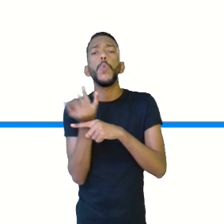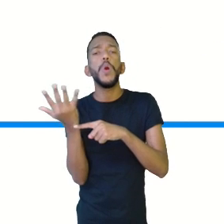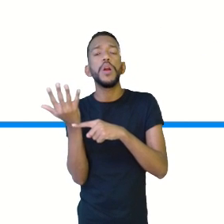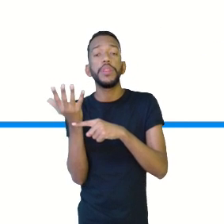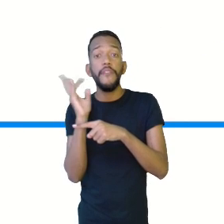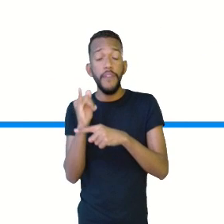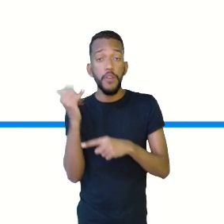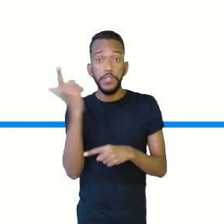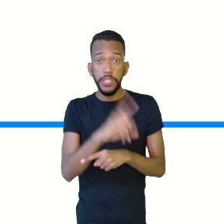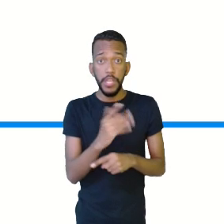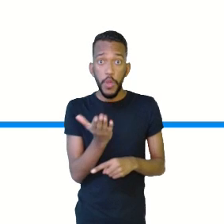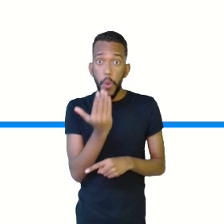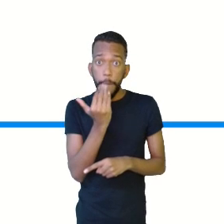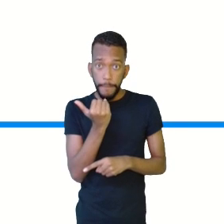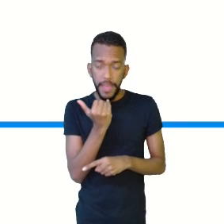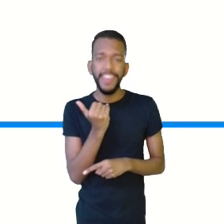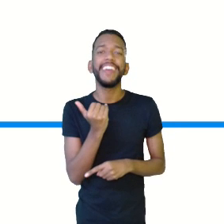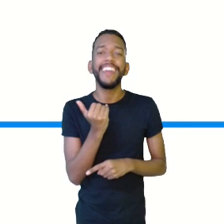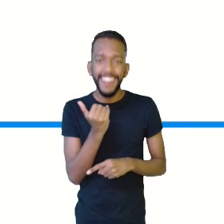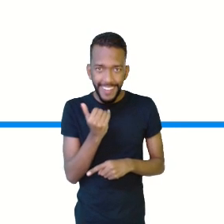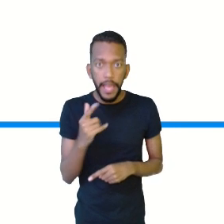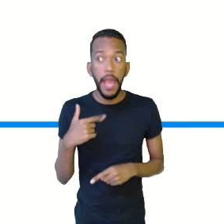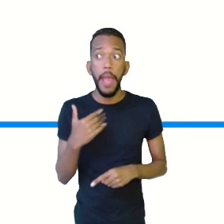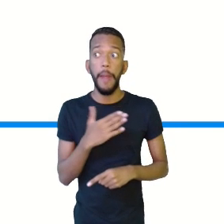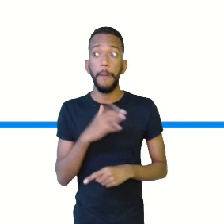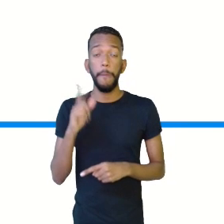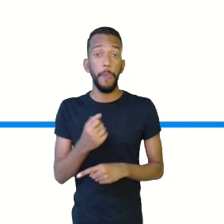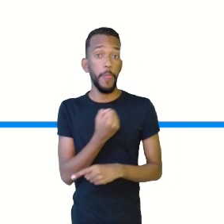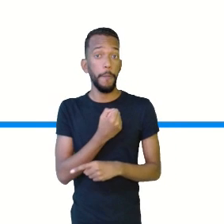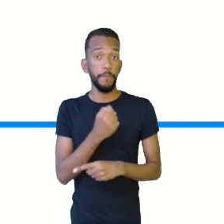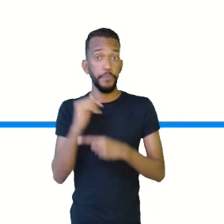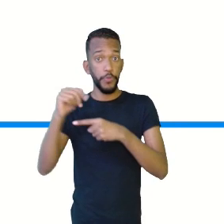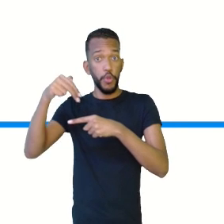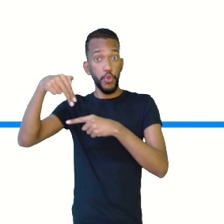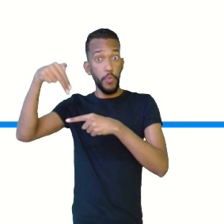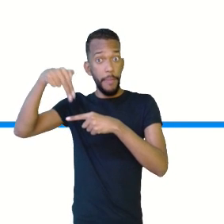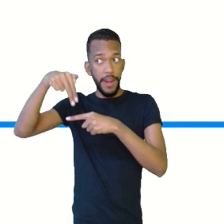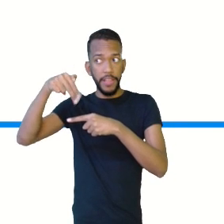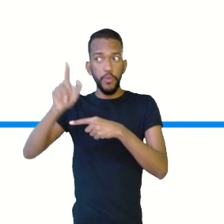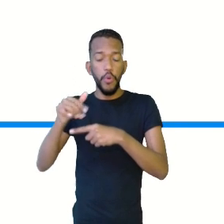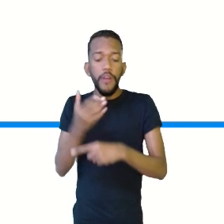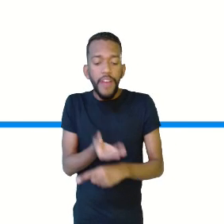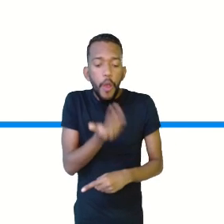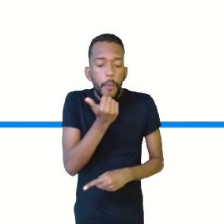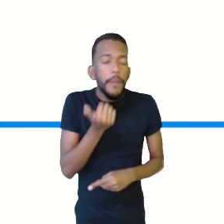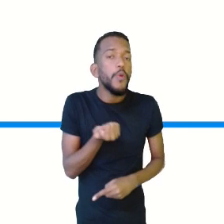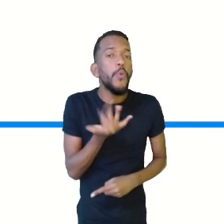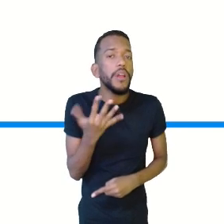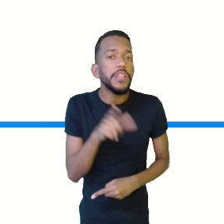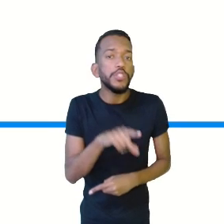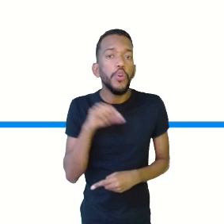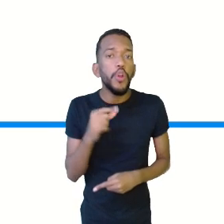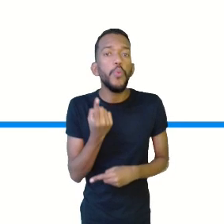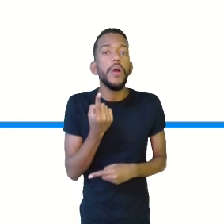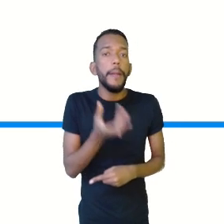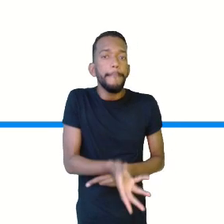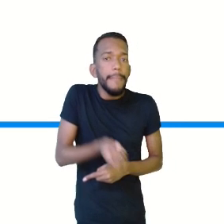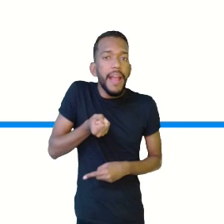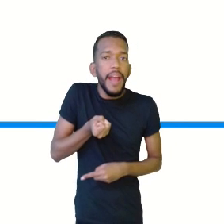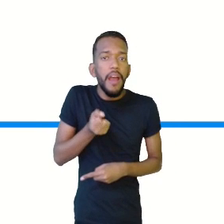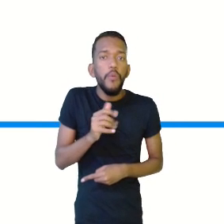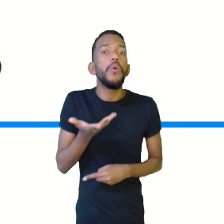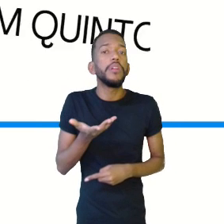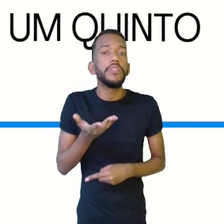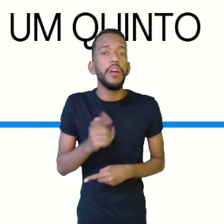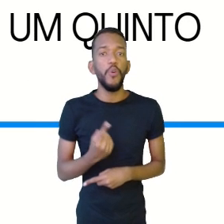irá comer? Que é o meu numerador. Quantas partes? Olha lá a setinha mostrando. Ela irá